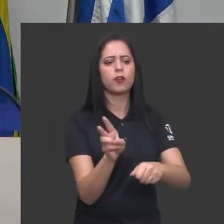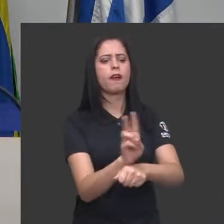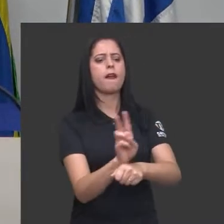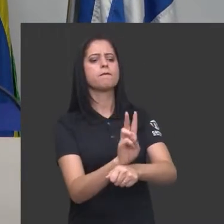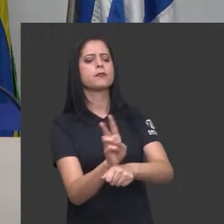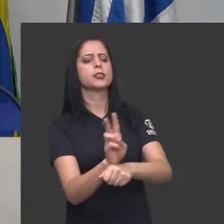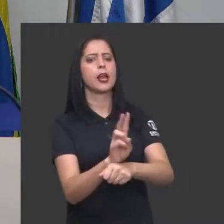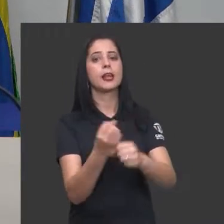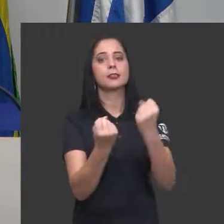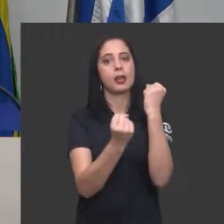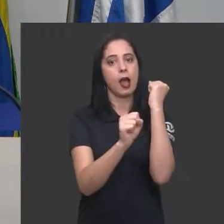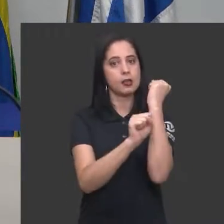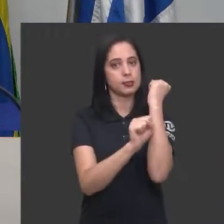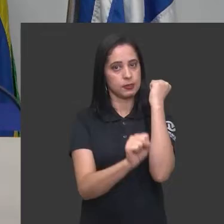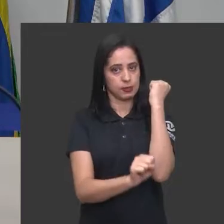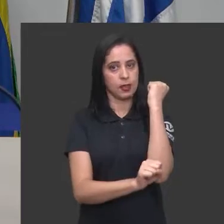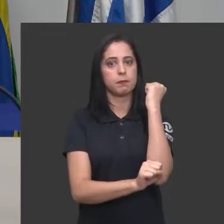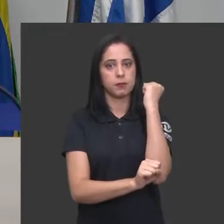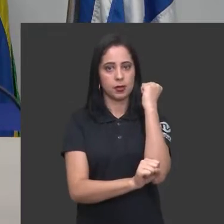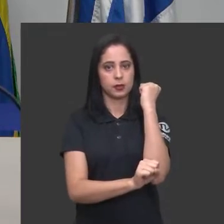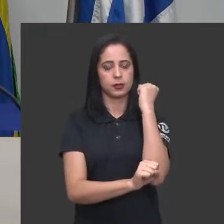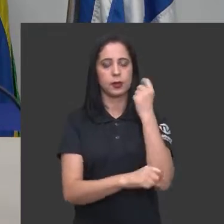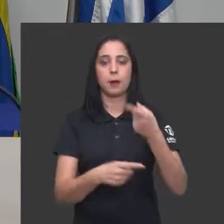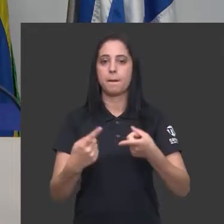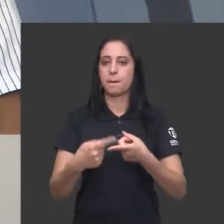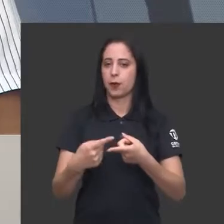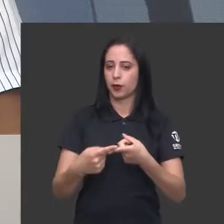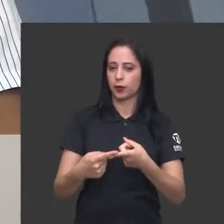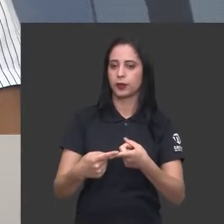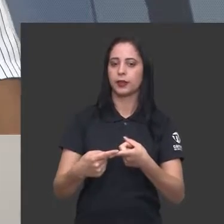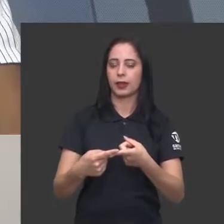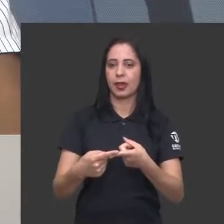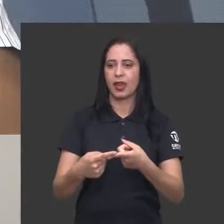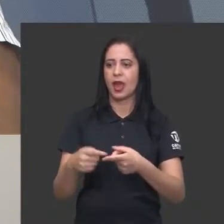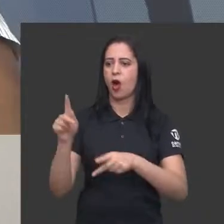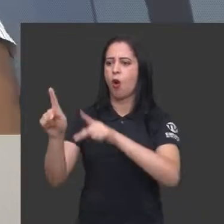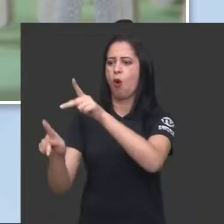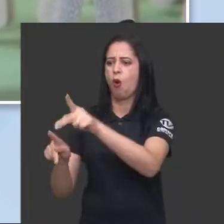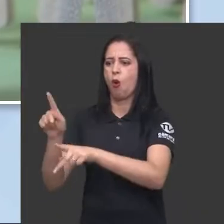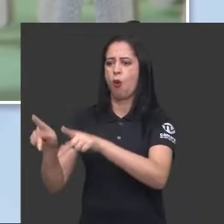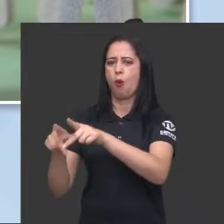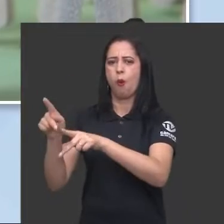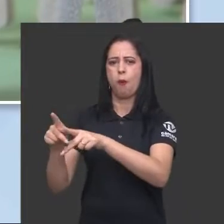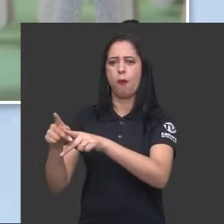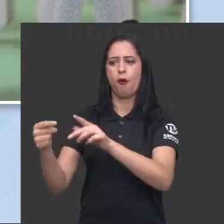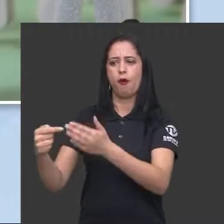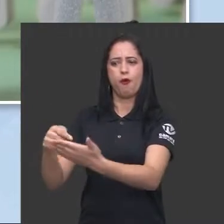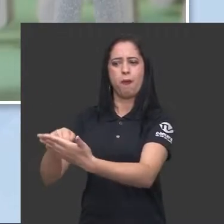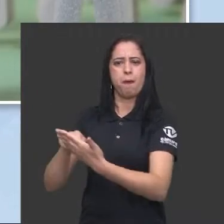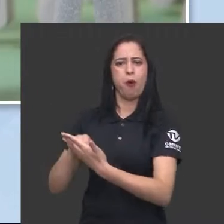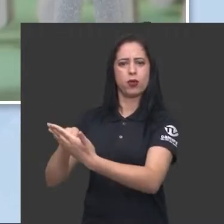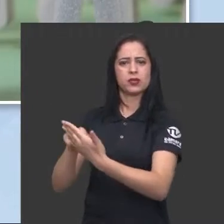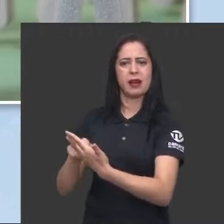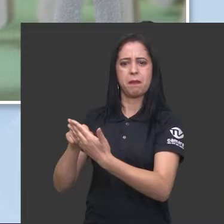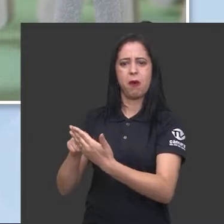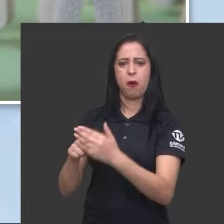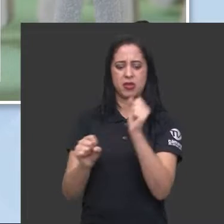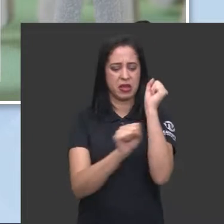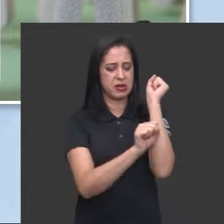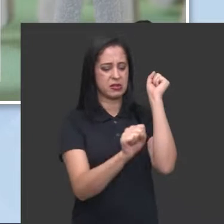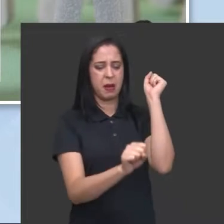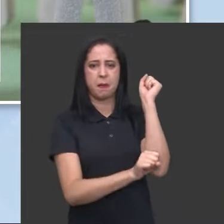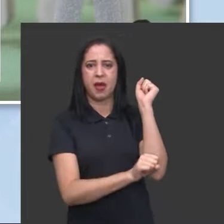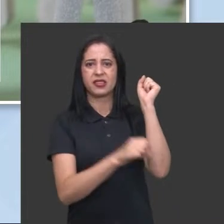sido realizado o serviço de distribuição de água na cidade. Segundo o parlamentar, muitos moradores têm apontado